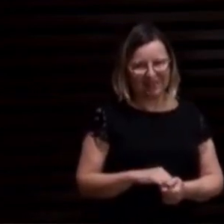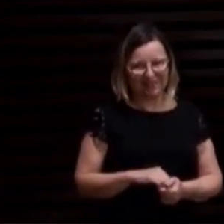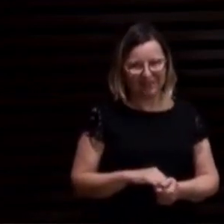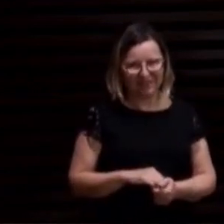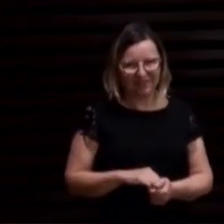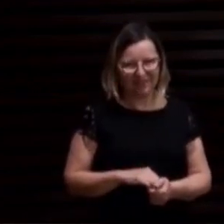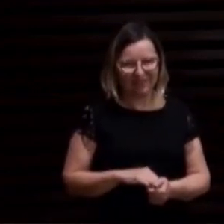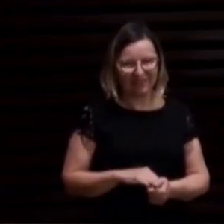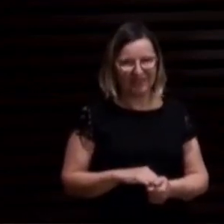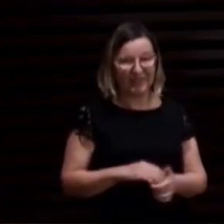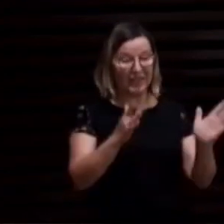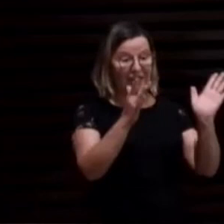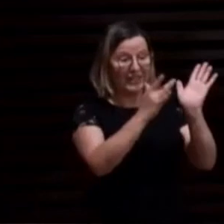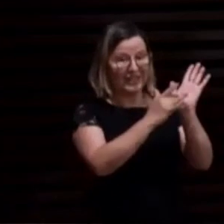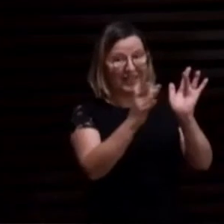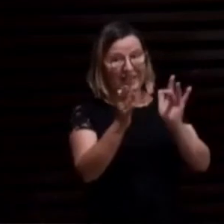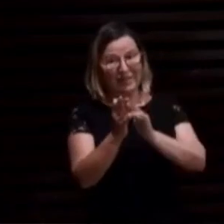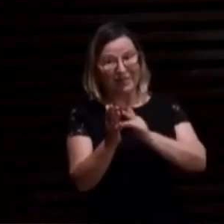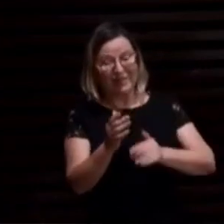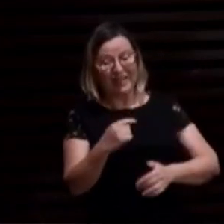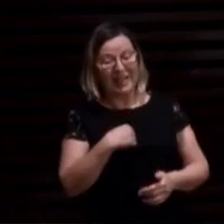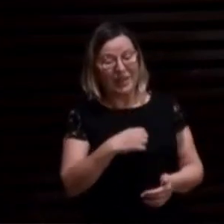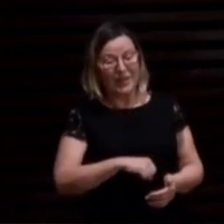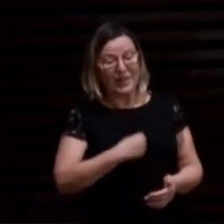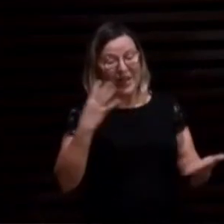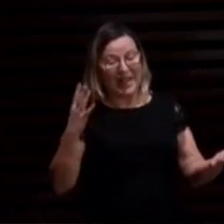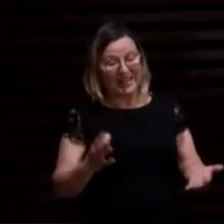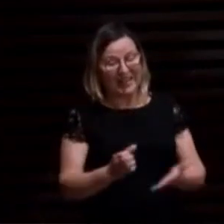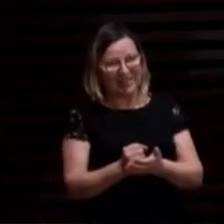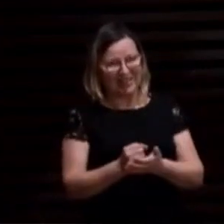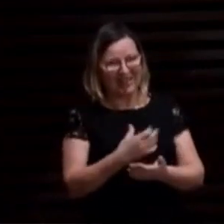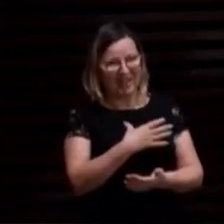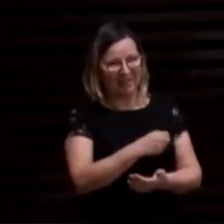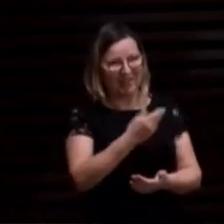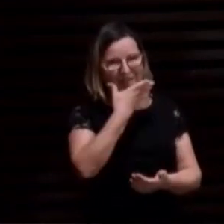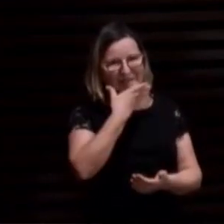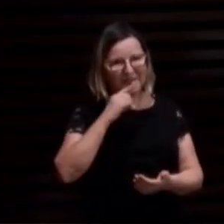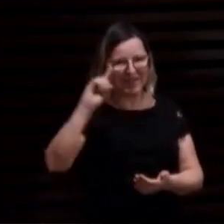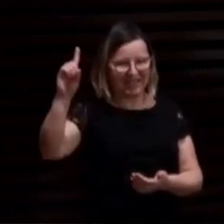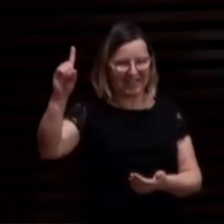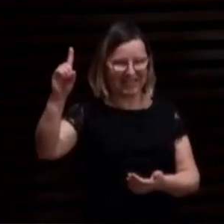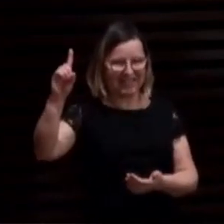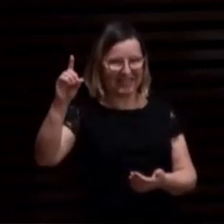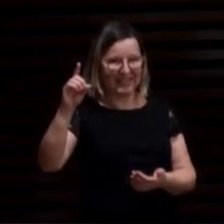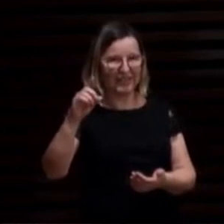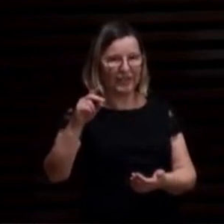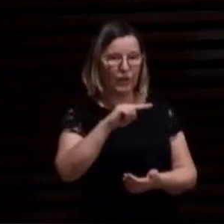Jesus, o eu sou a salvação, o filho do pai, porque Jesus significa